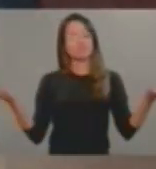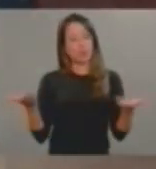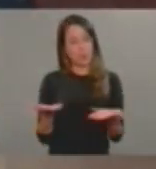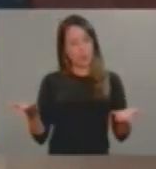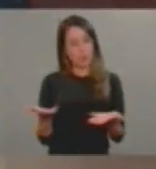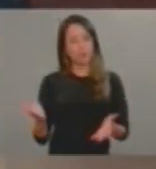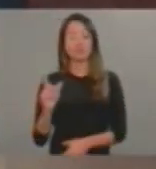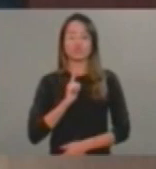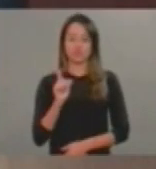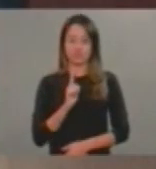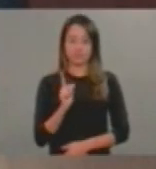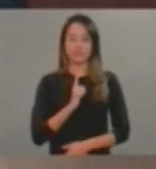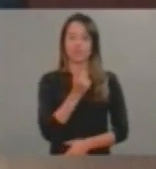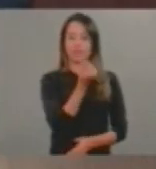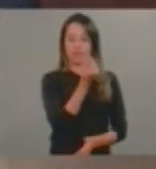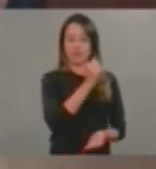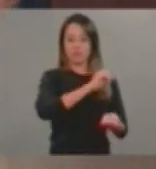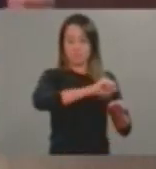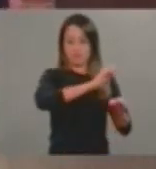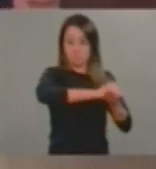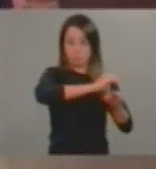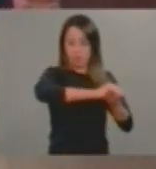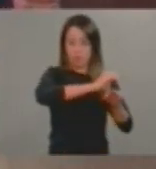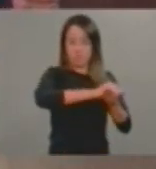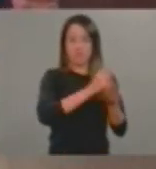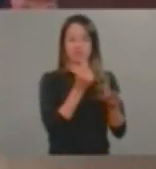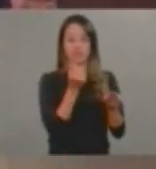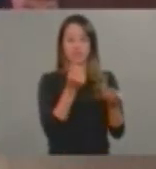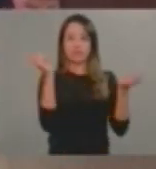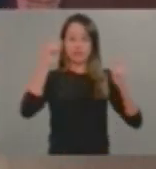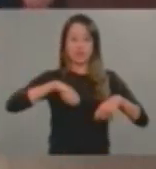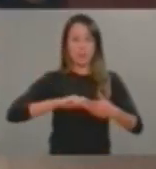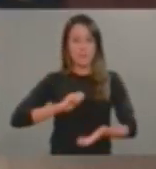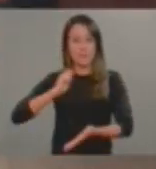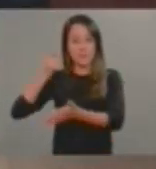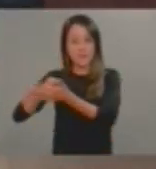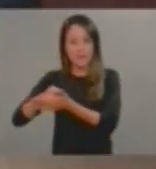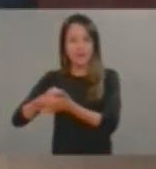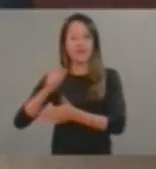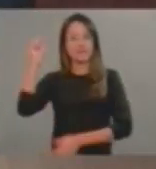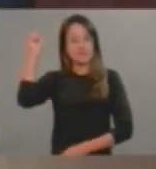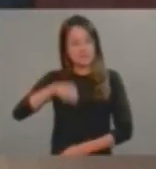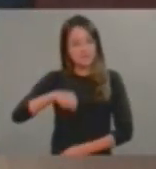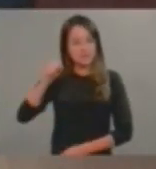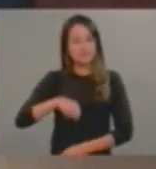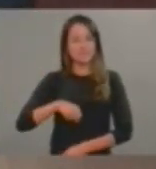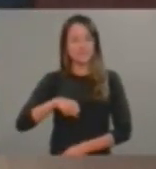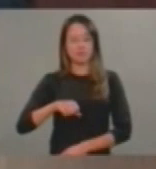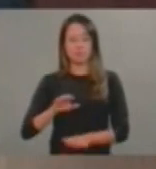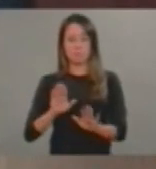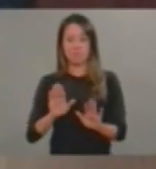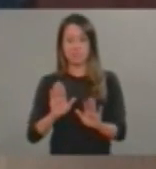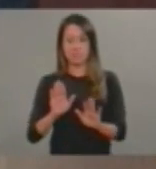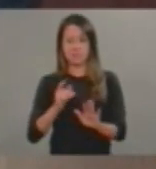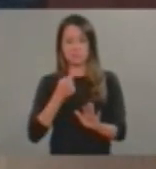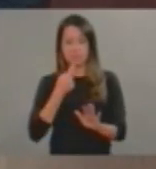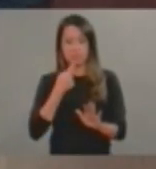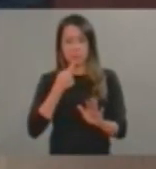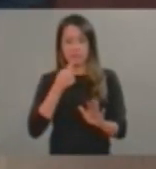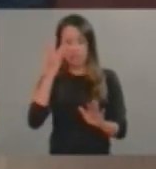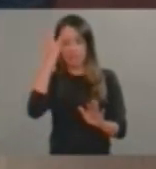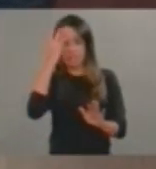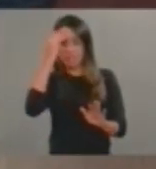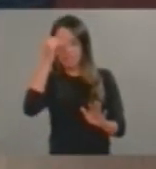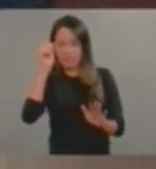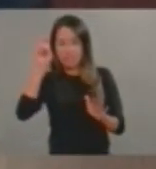uma poupança que dá para pagar 15 dias da folha. Esse é o dinheiro que o estado do Ceará tem. E vimos